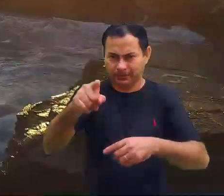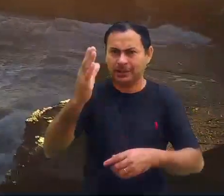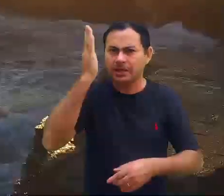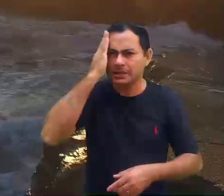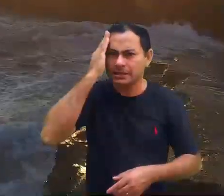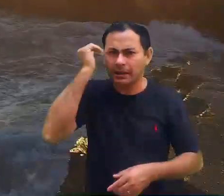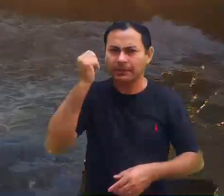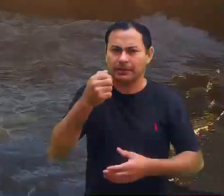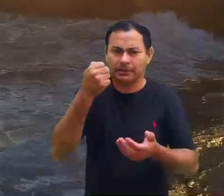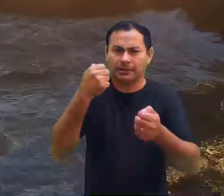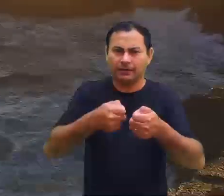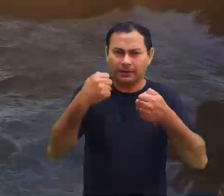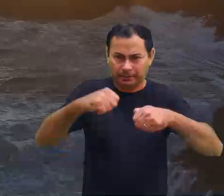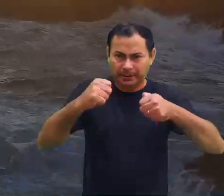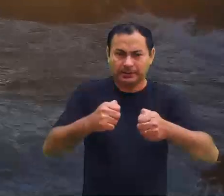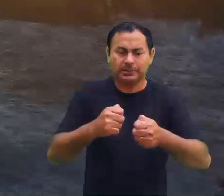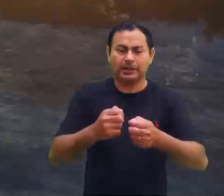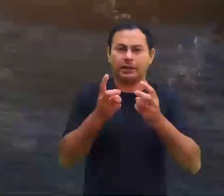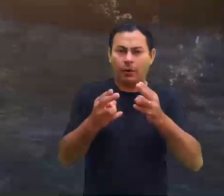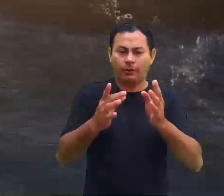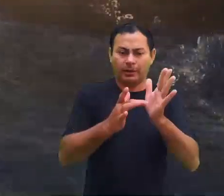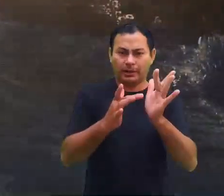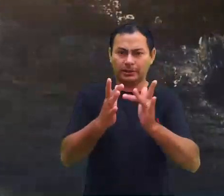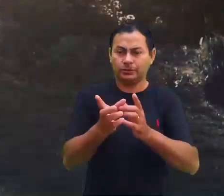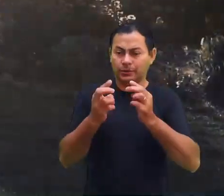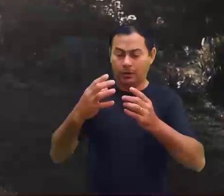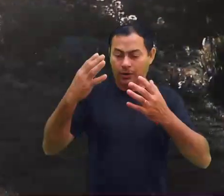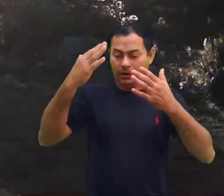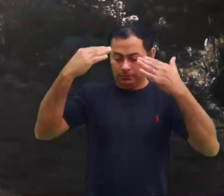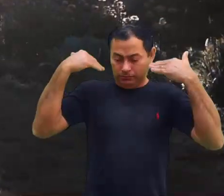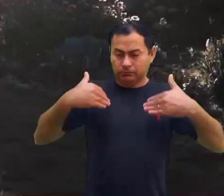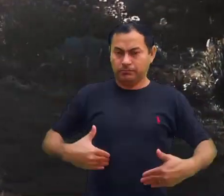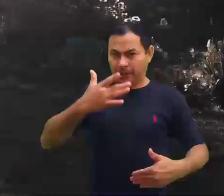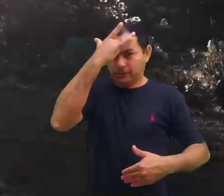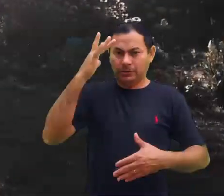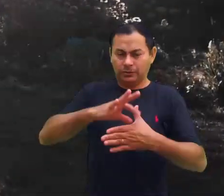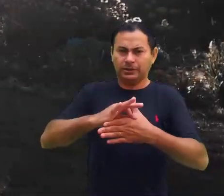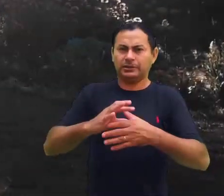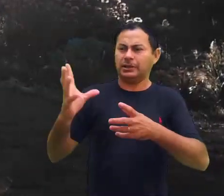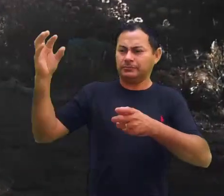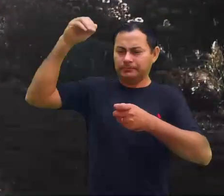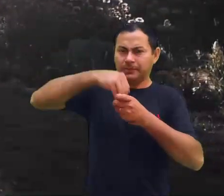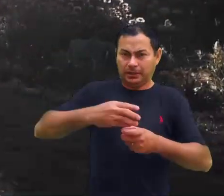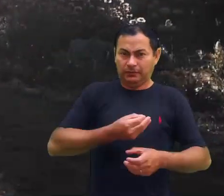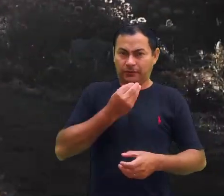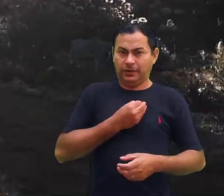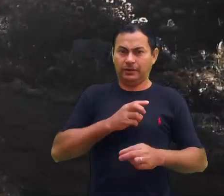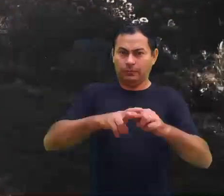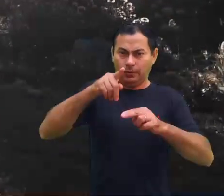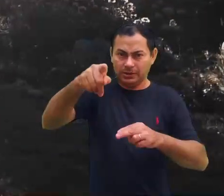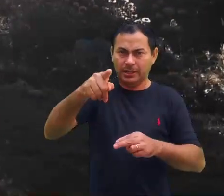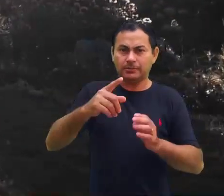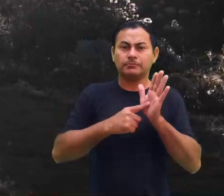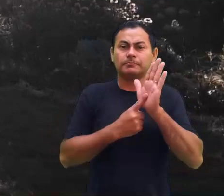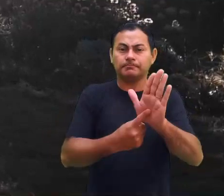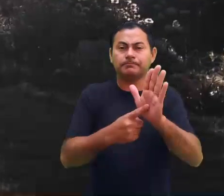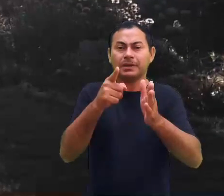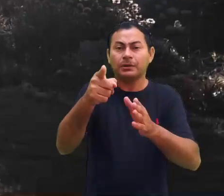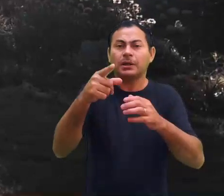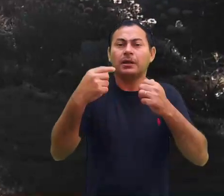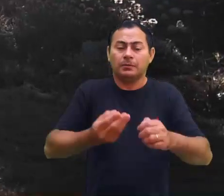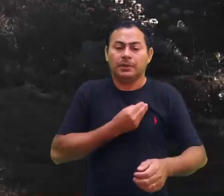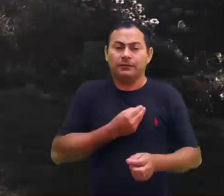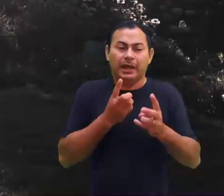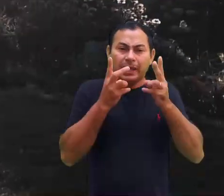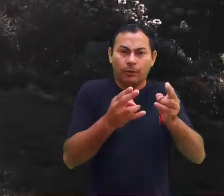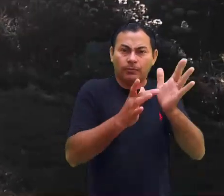desafio. Você sabia que você deve ser como Cristo em carne e osso? Você deve ser a encarnação de Jesus Cristo, ele deve viver através de você.